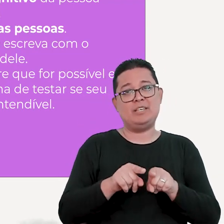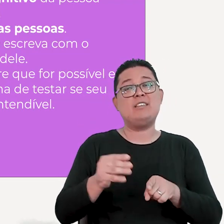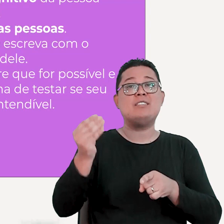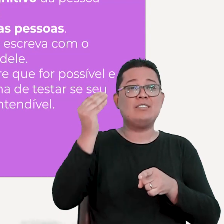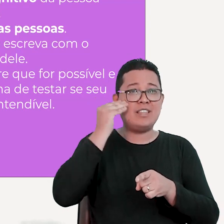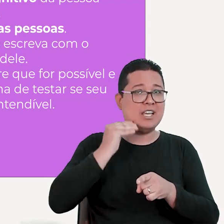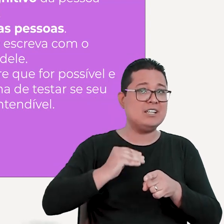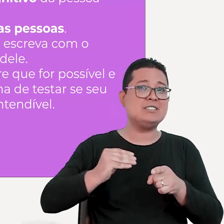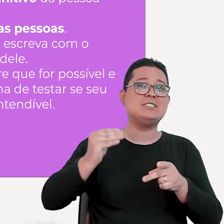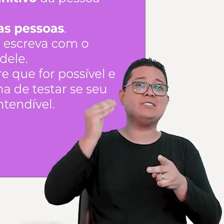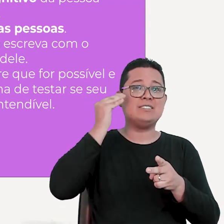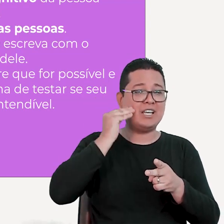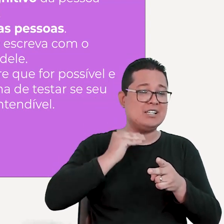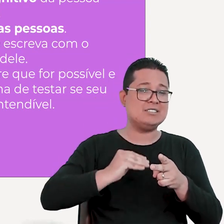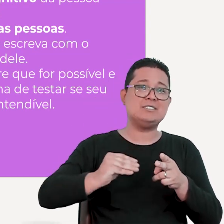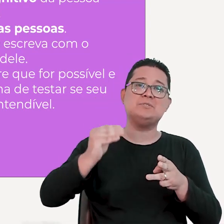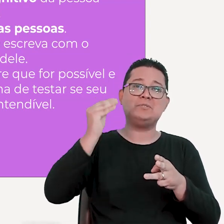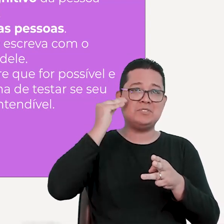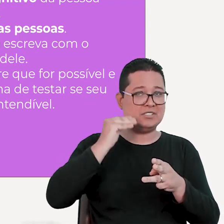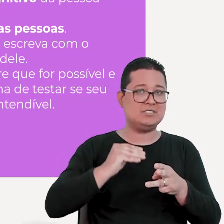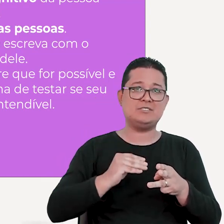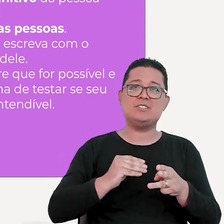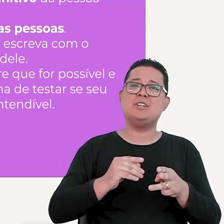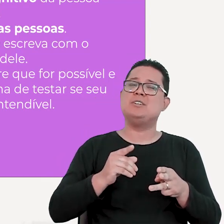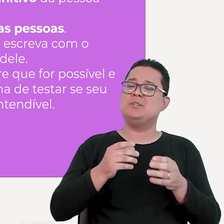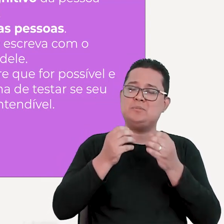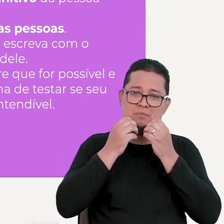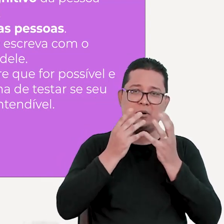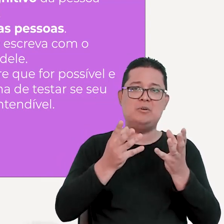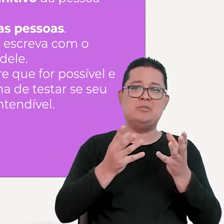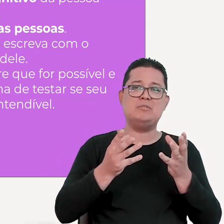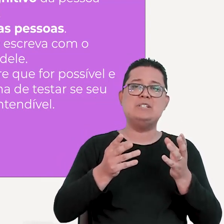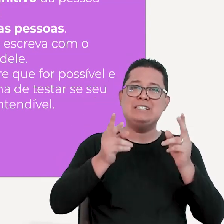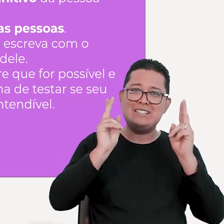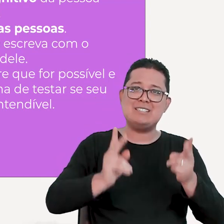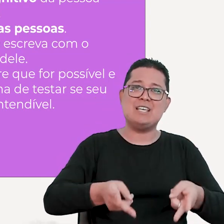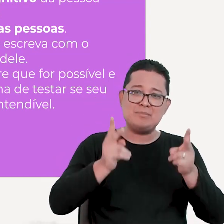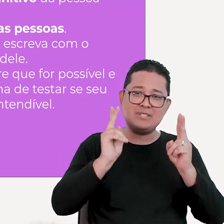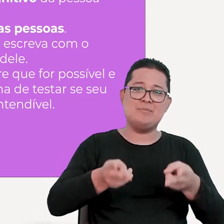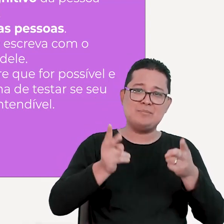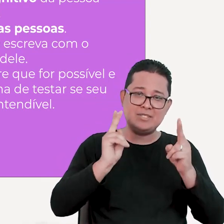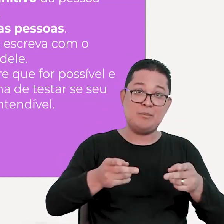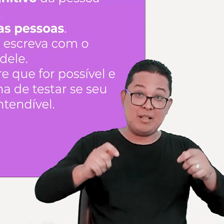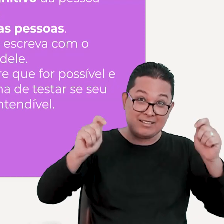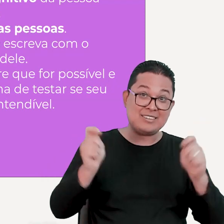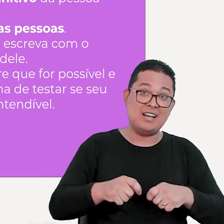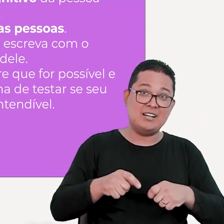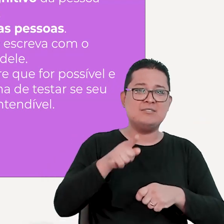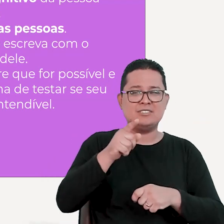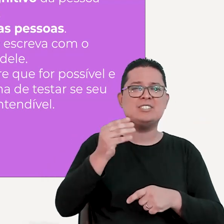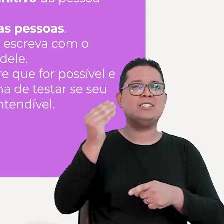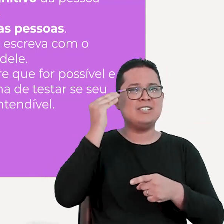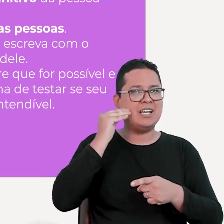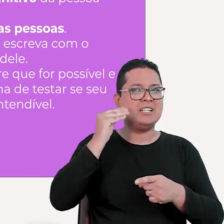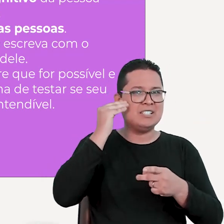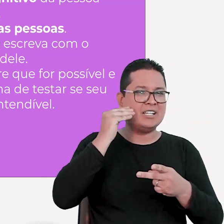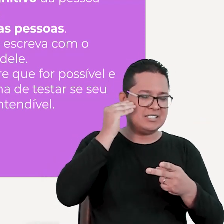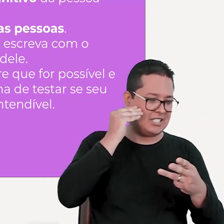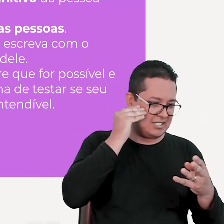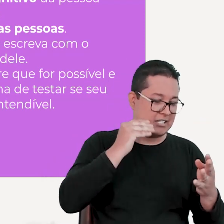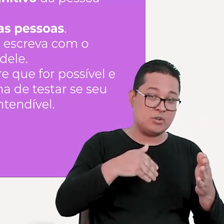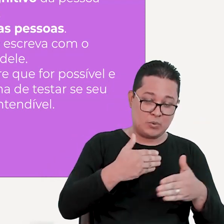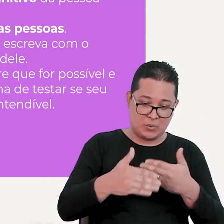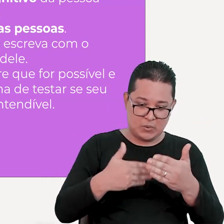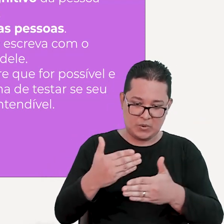for possível e viável, é claro, encontre uma forma de testar o seu conteúdo, verificar se ele está entendível, se ele